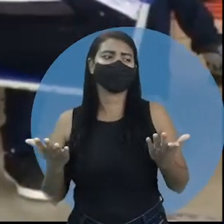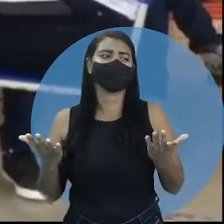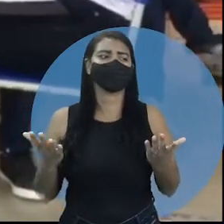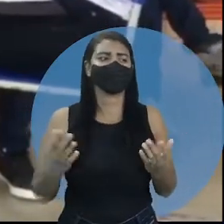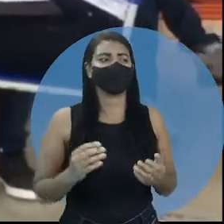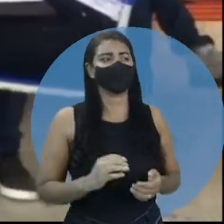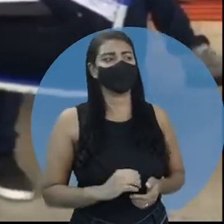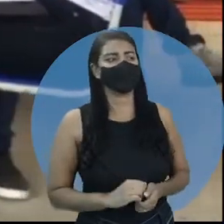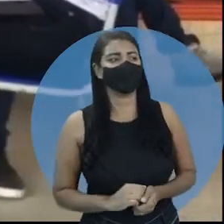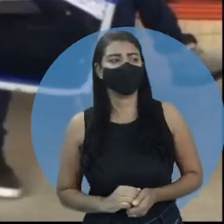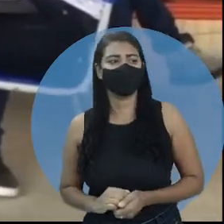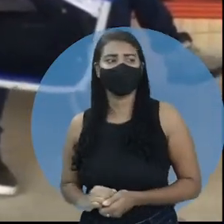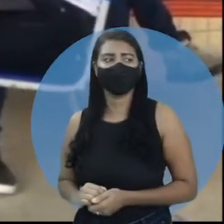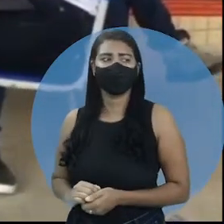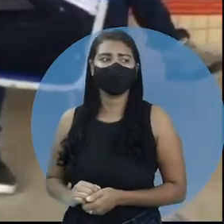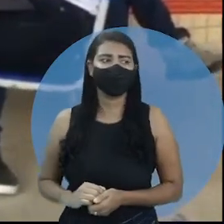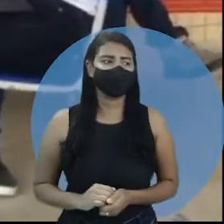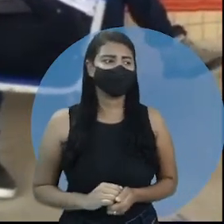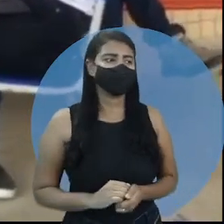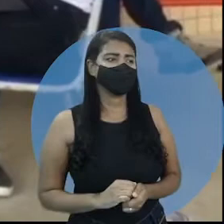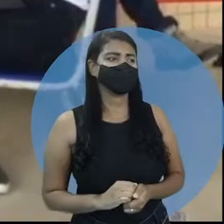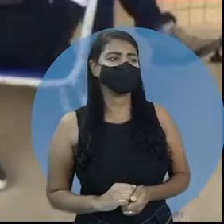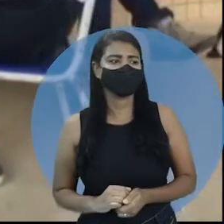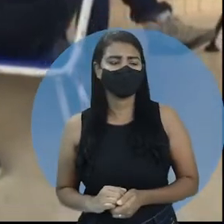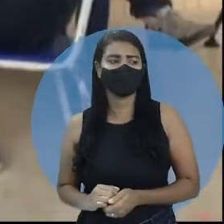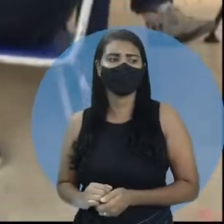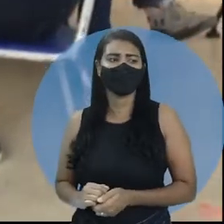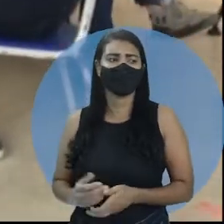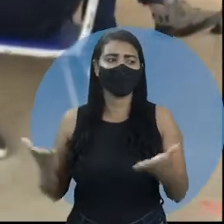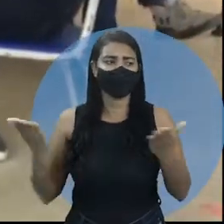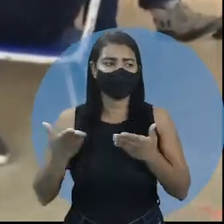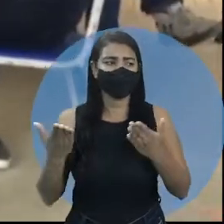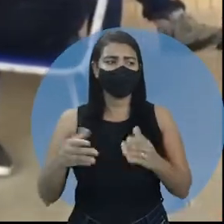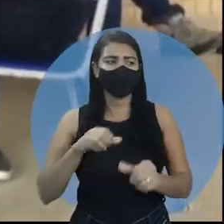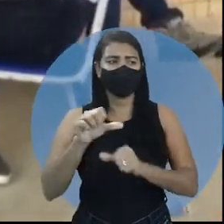um milagre, me toca nessa